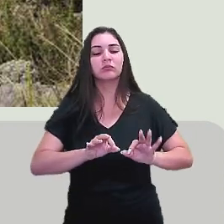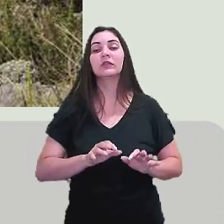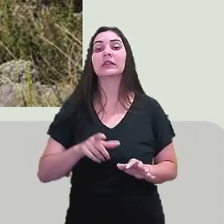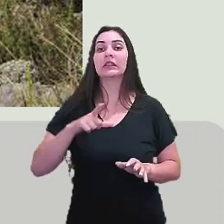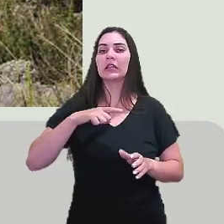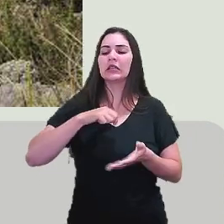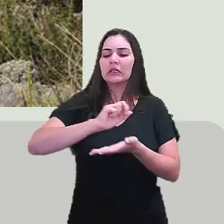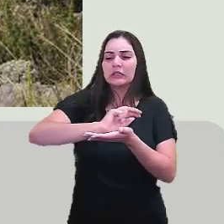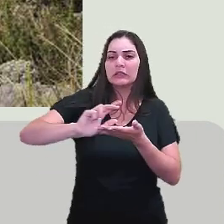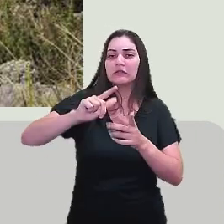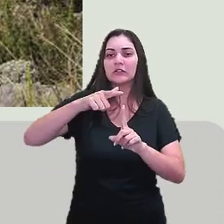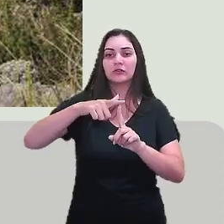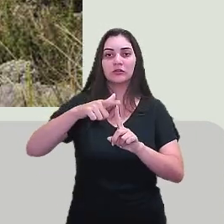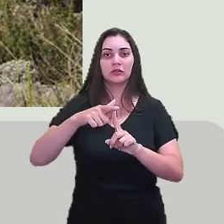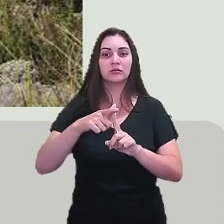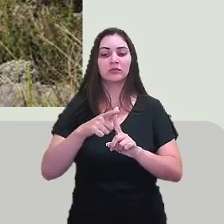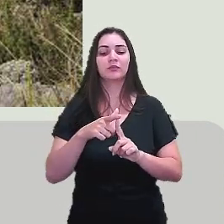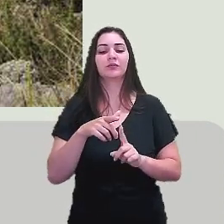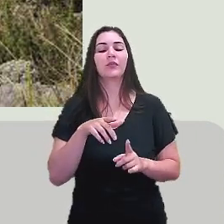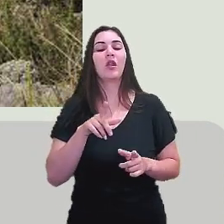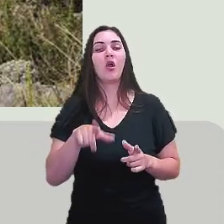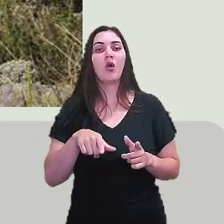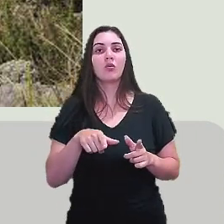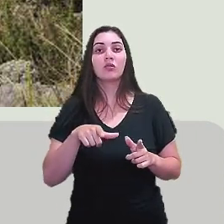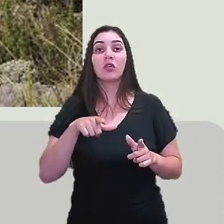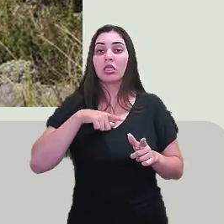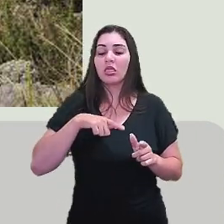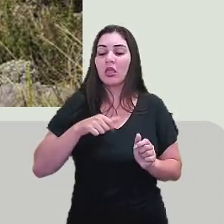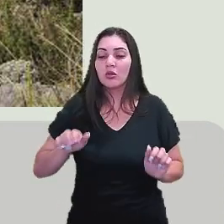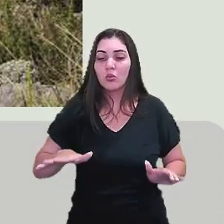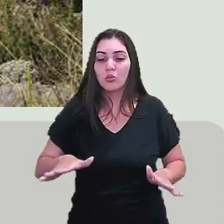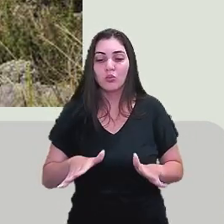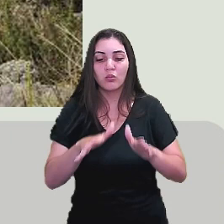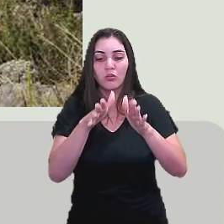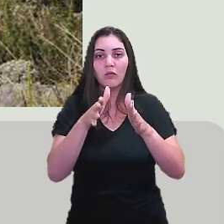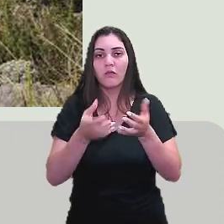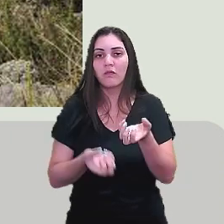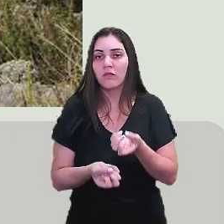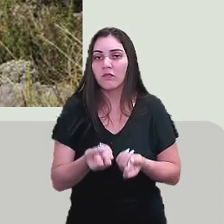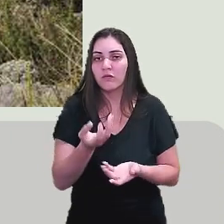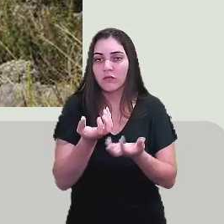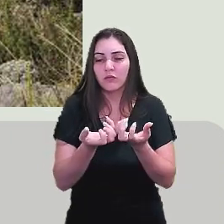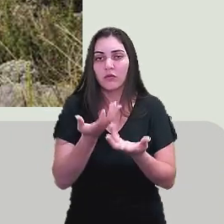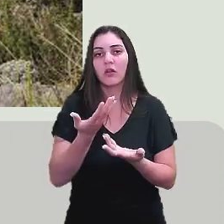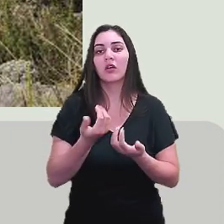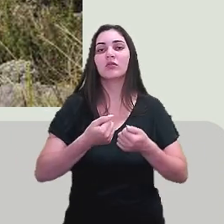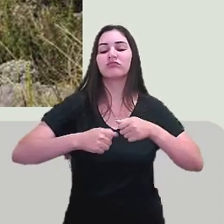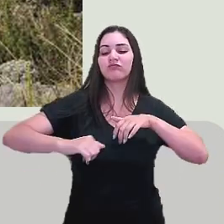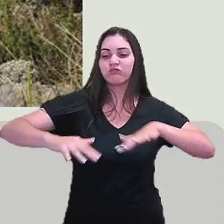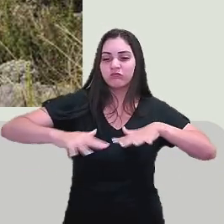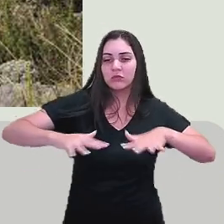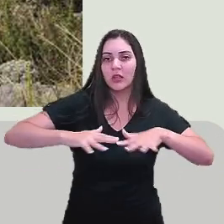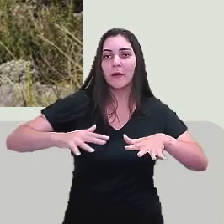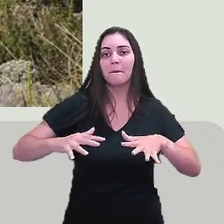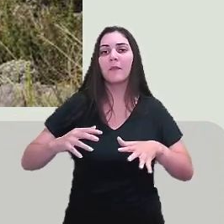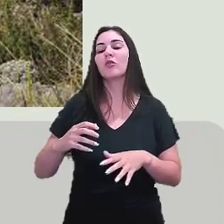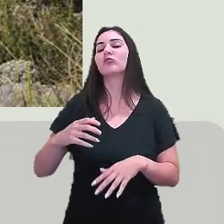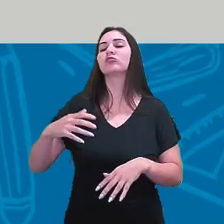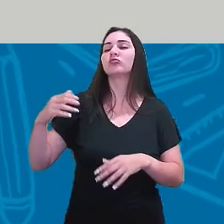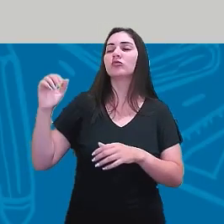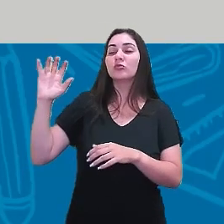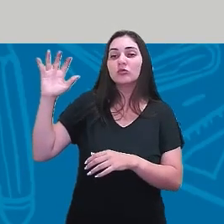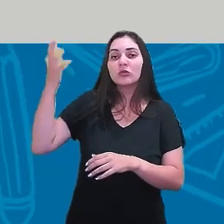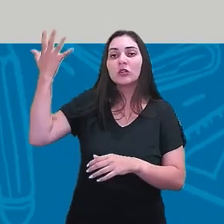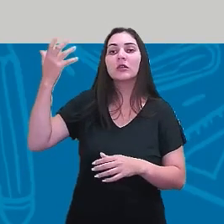fatores, certo? Ativação de vulcões, terremotos, clima, chuva,